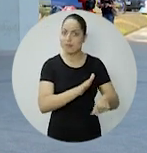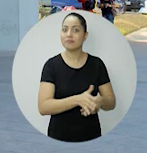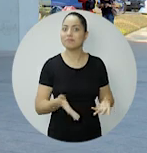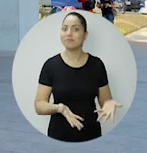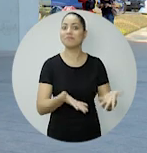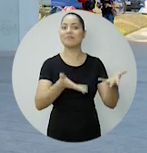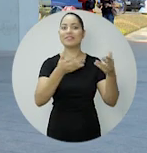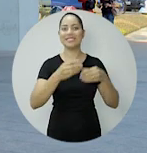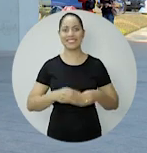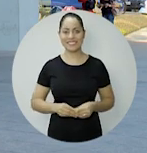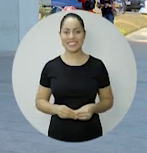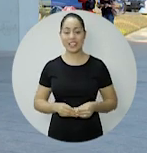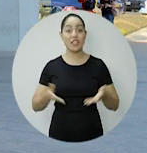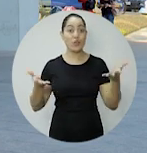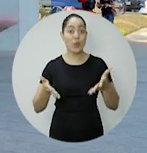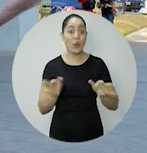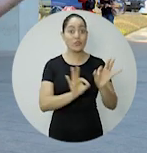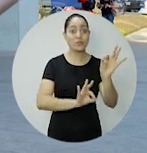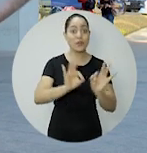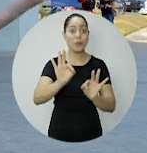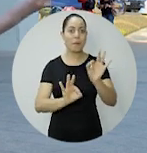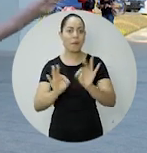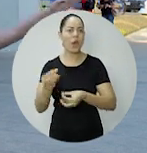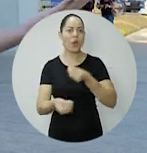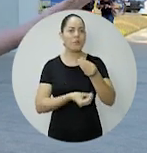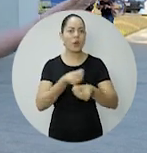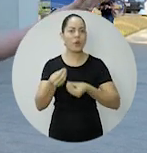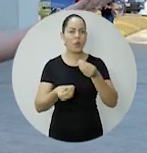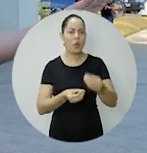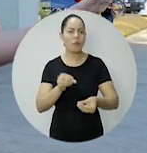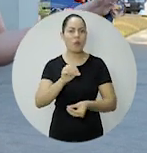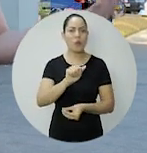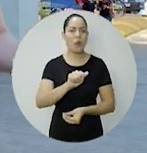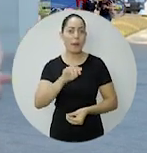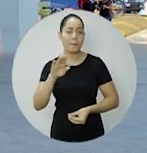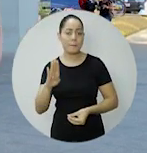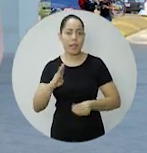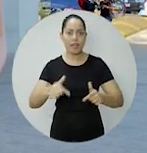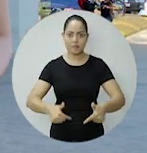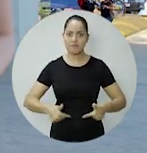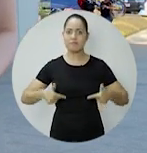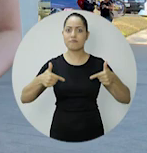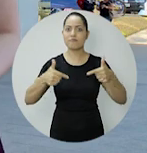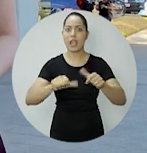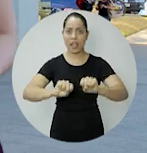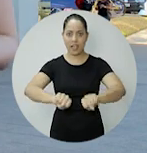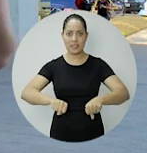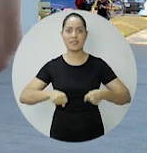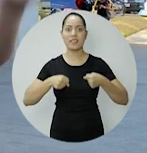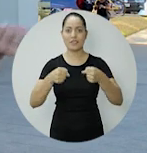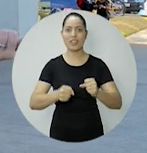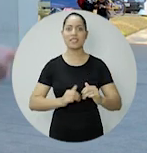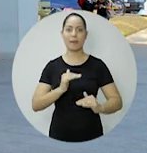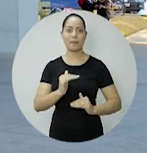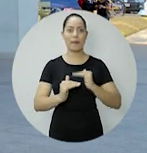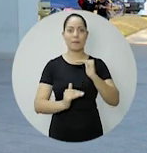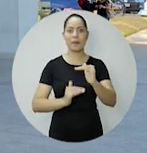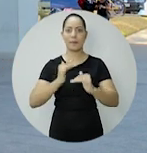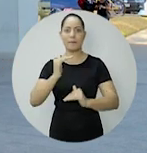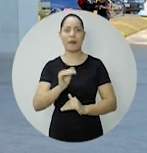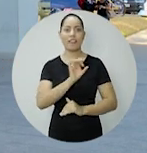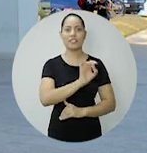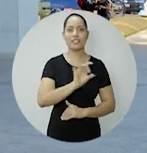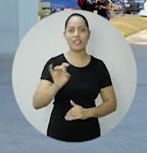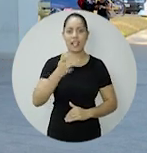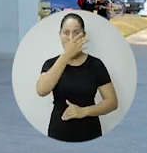sociedade. E no programa de hoje vamos mostrar como a Ordem dos Advogados do Brasil atua em defesa e crescimento de